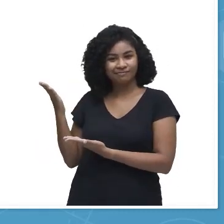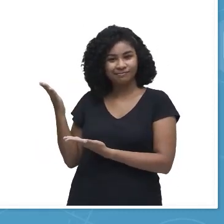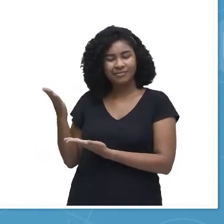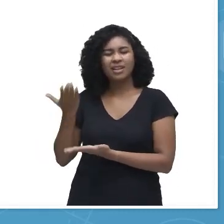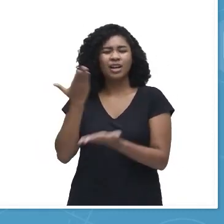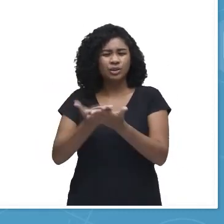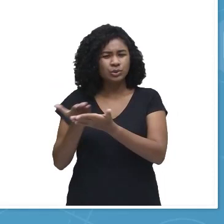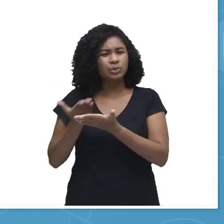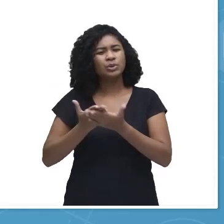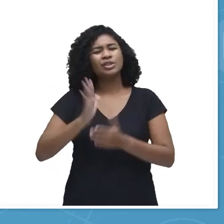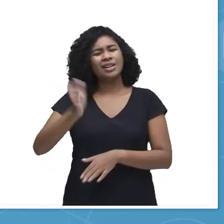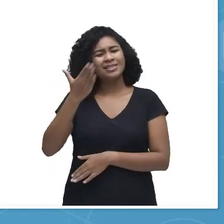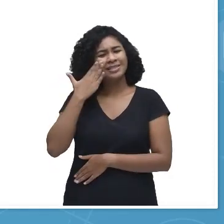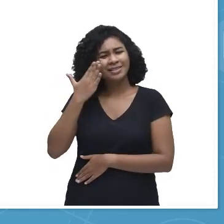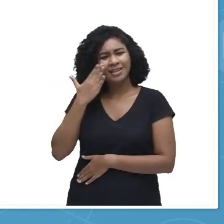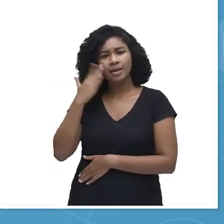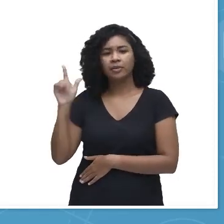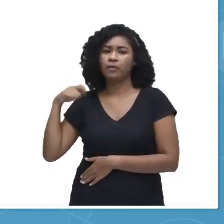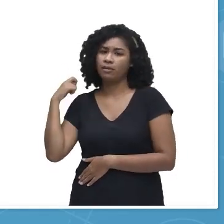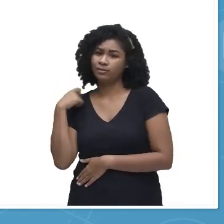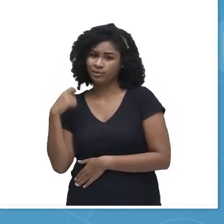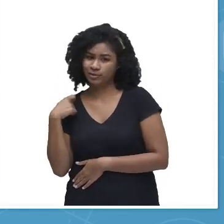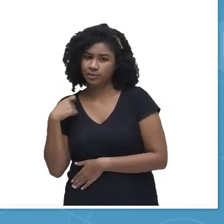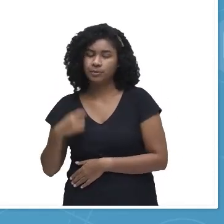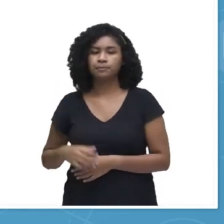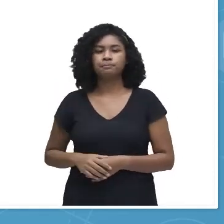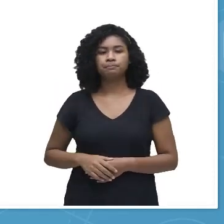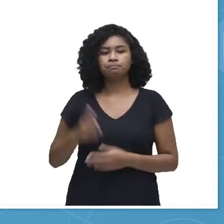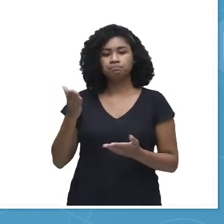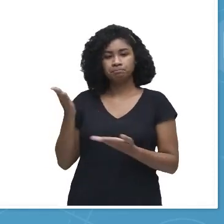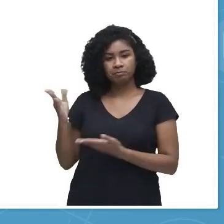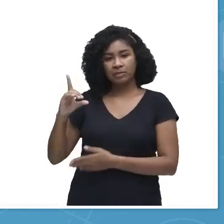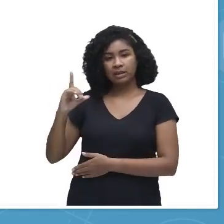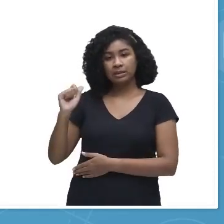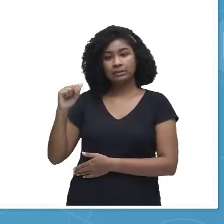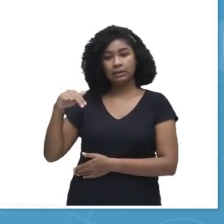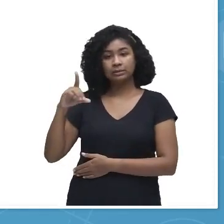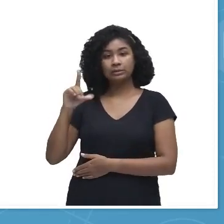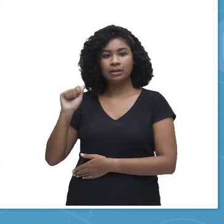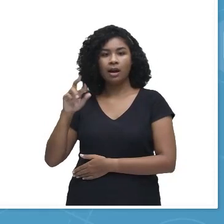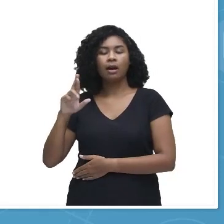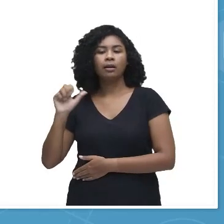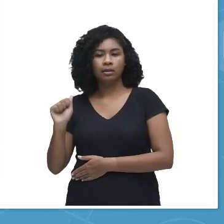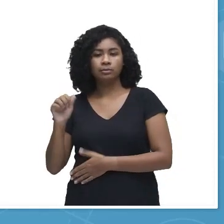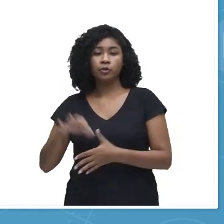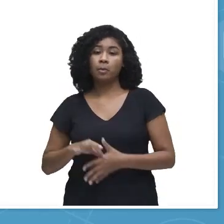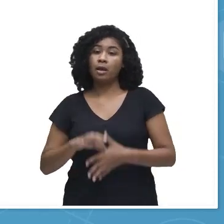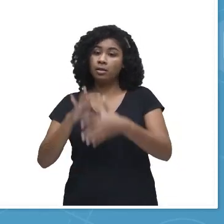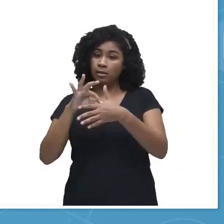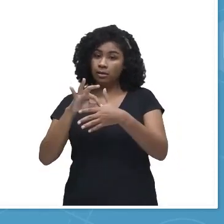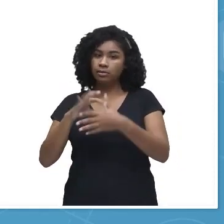estudou e descobriu que ela foi uma dramaturga. A Dandara foi uma líder quilombola. A Escravizaura foi